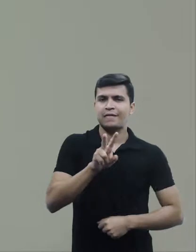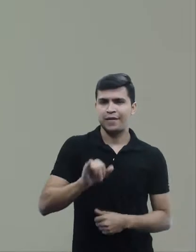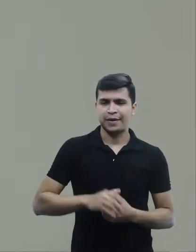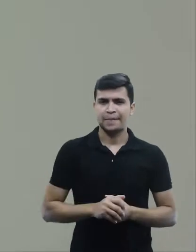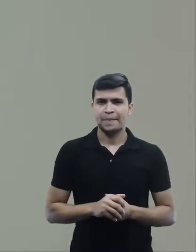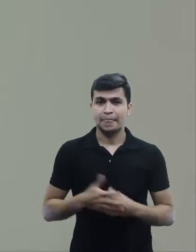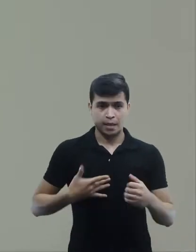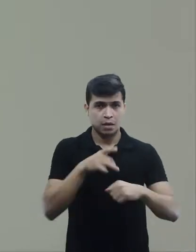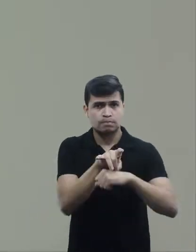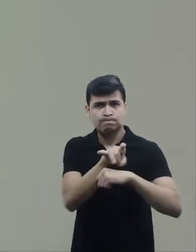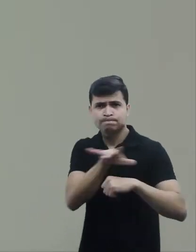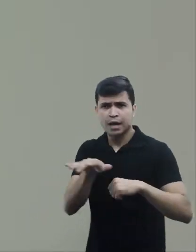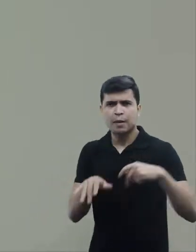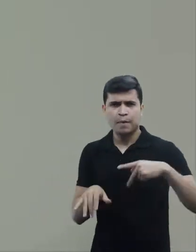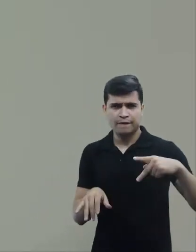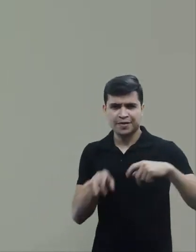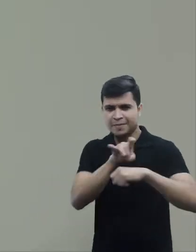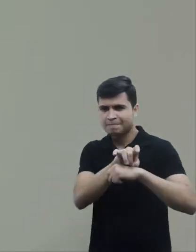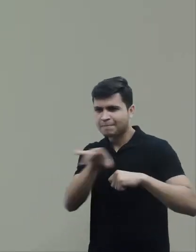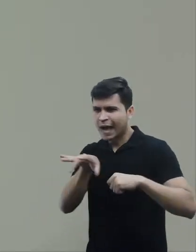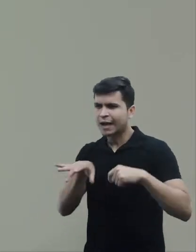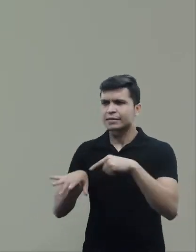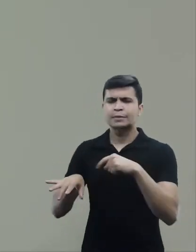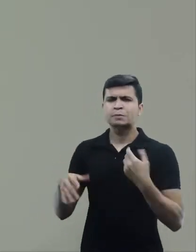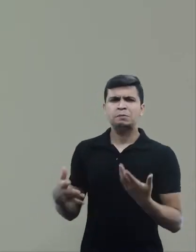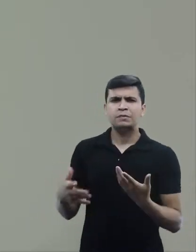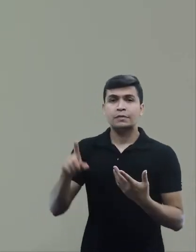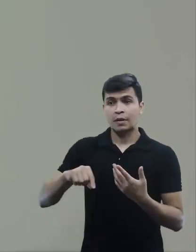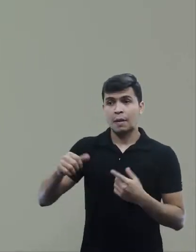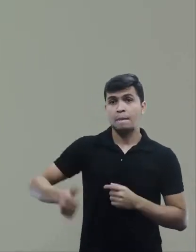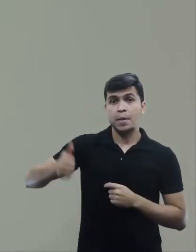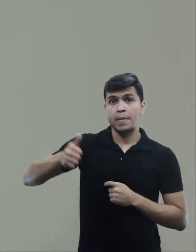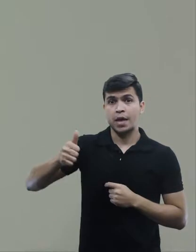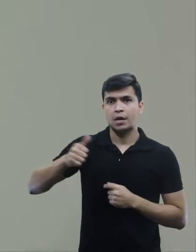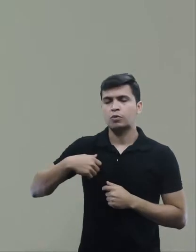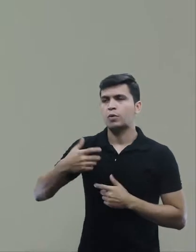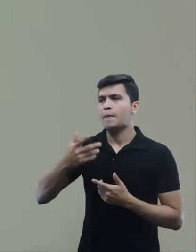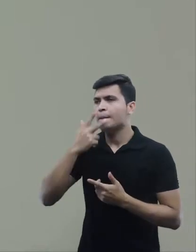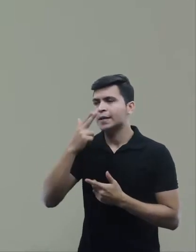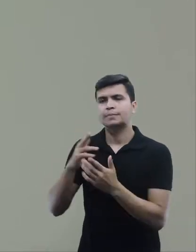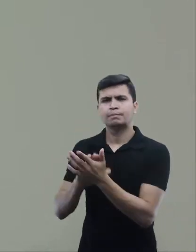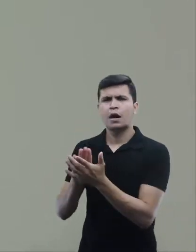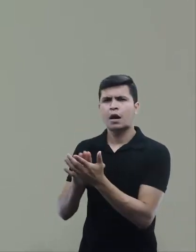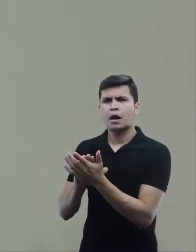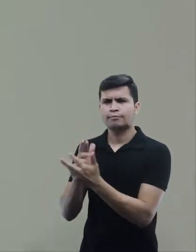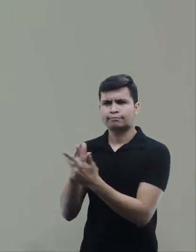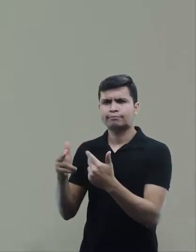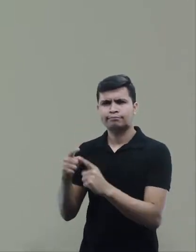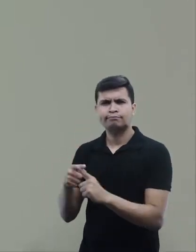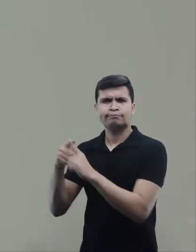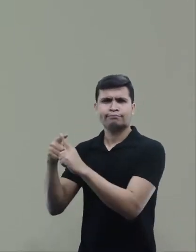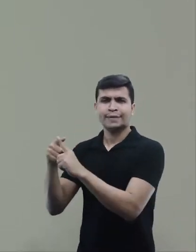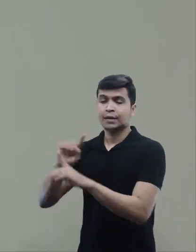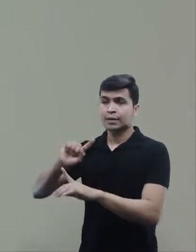feedback é elogiar primeiro os aspectos positivos e depois chamar a atenção para o que precisa ser revisto, por meio